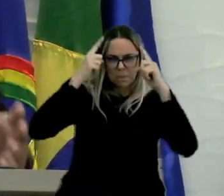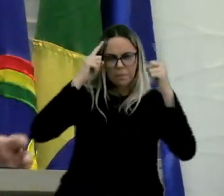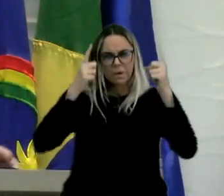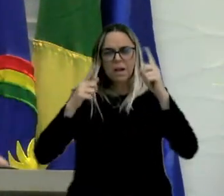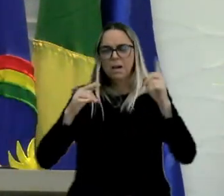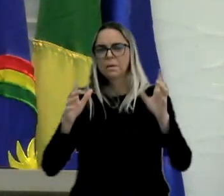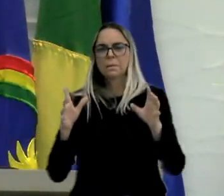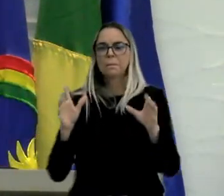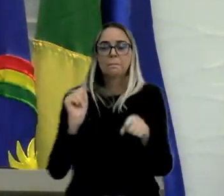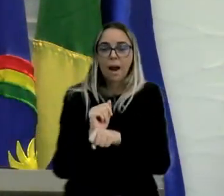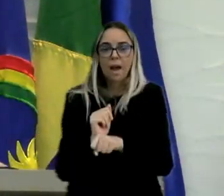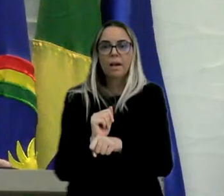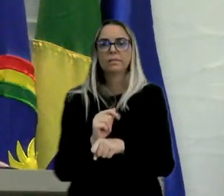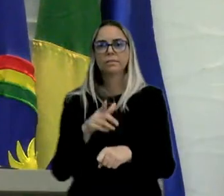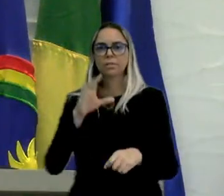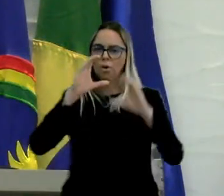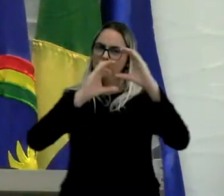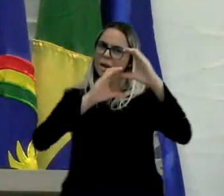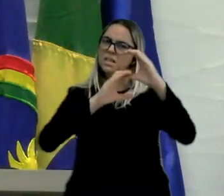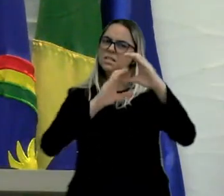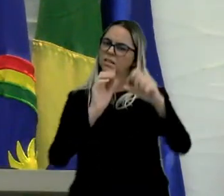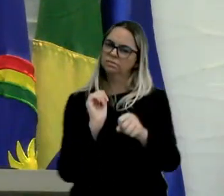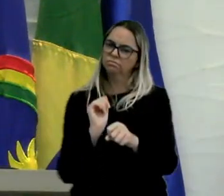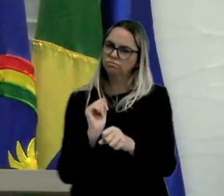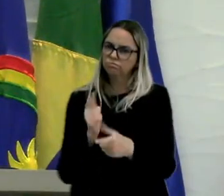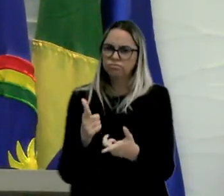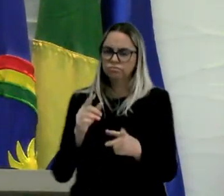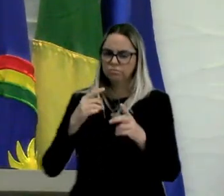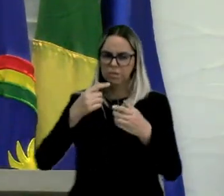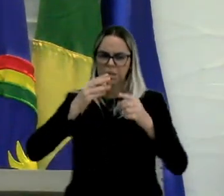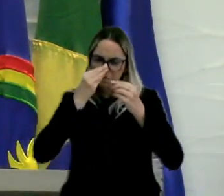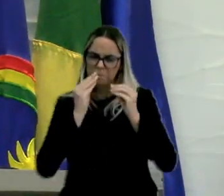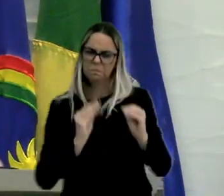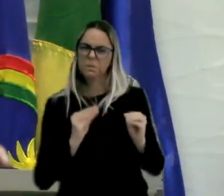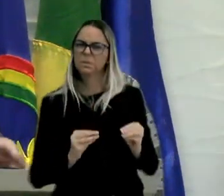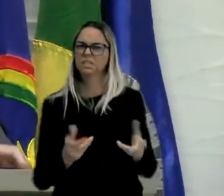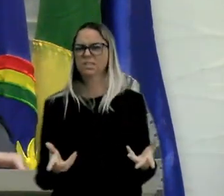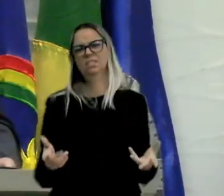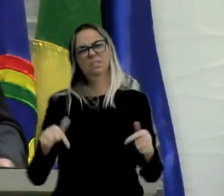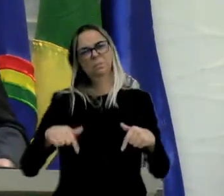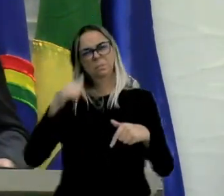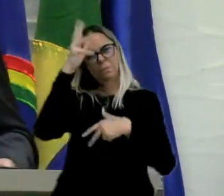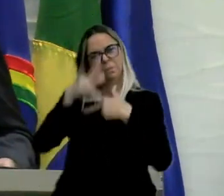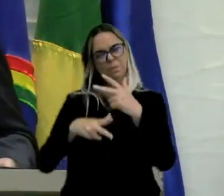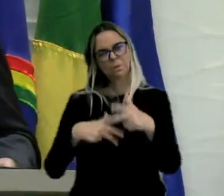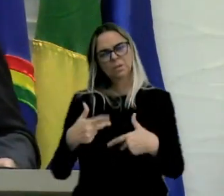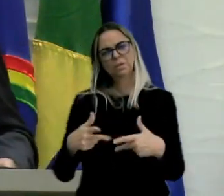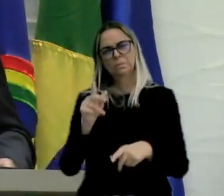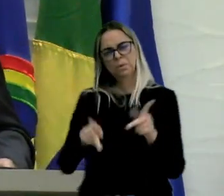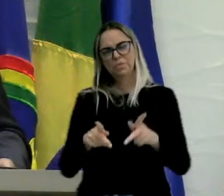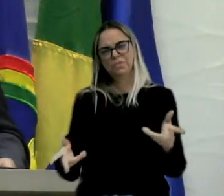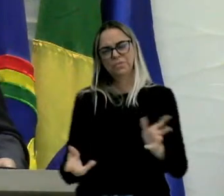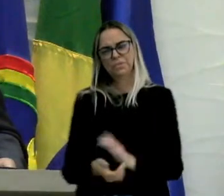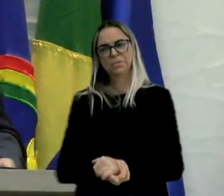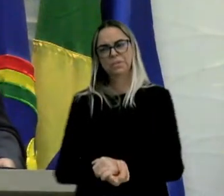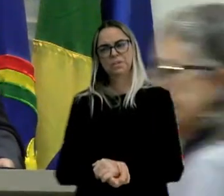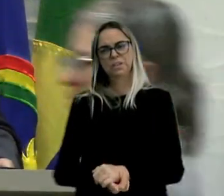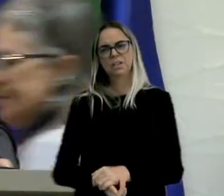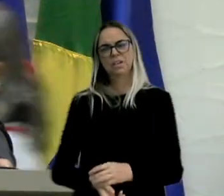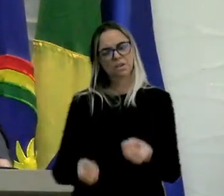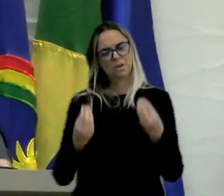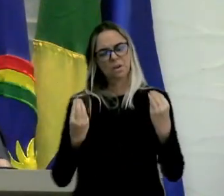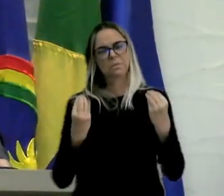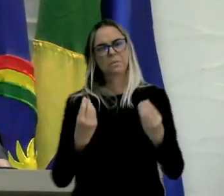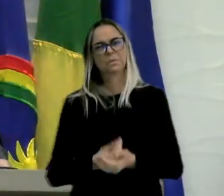no descaso que a Compesa tem feito com o povo de São Bento 1 n é um absurdo então nós estamos aí